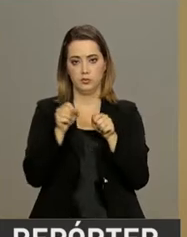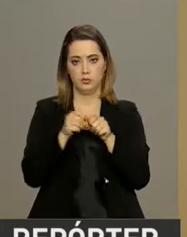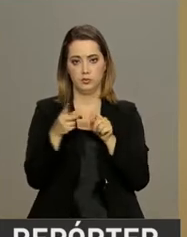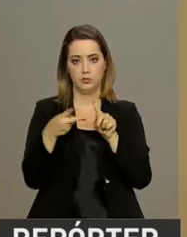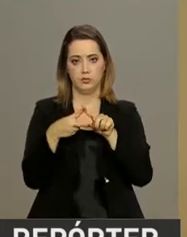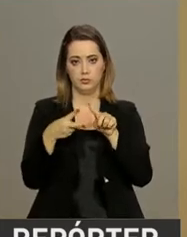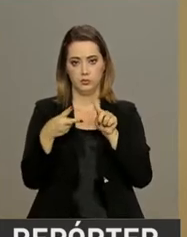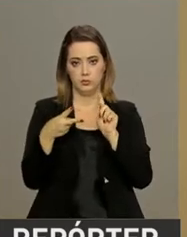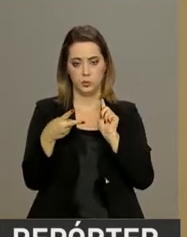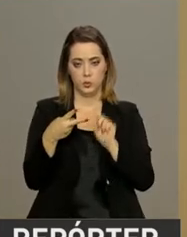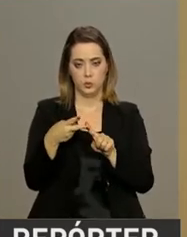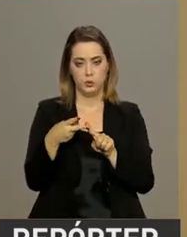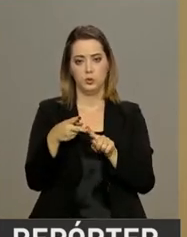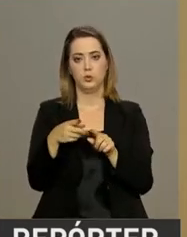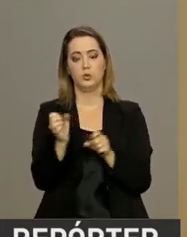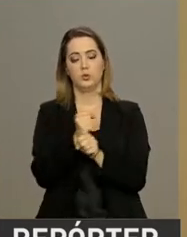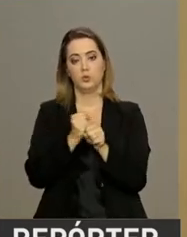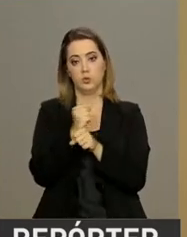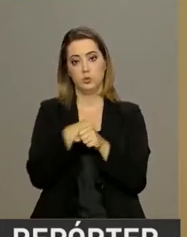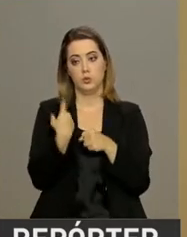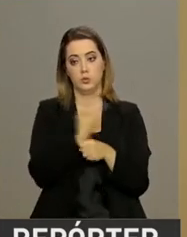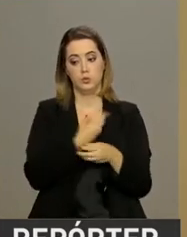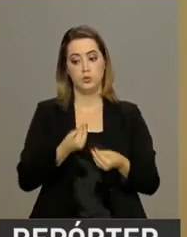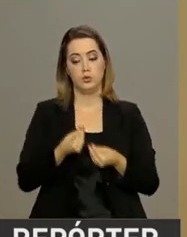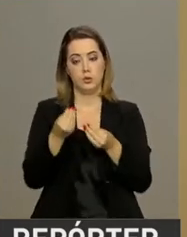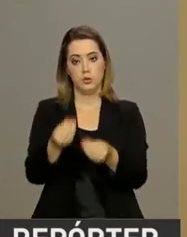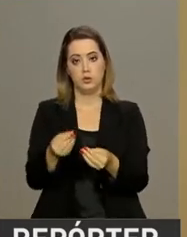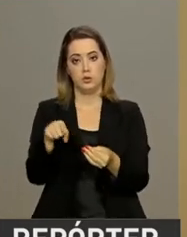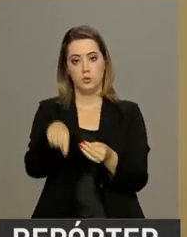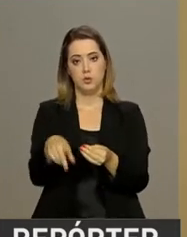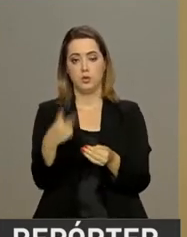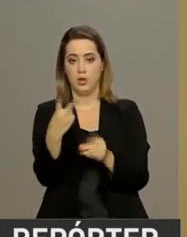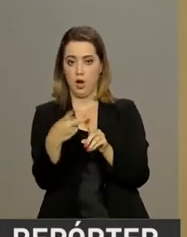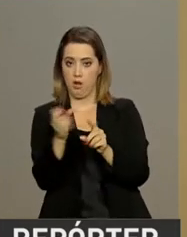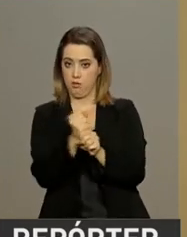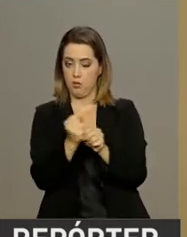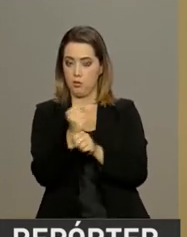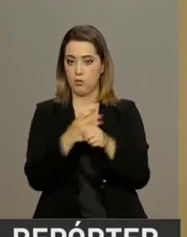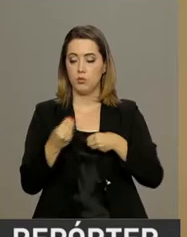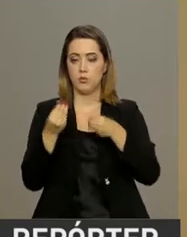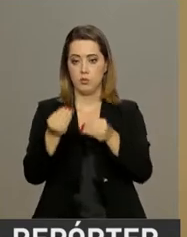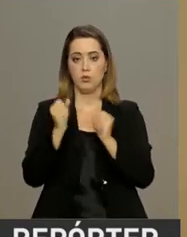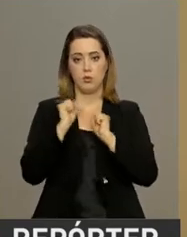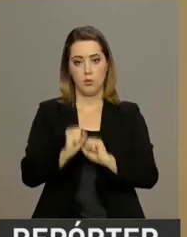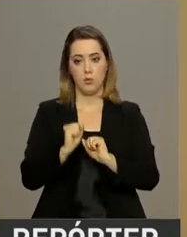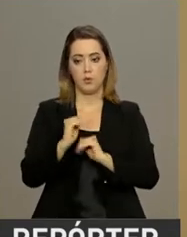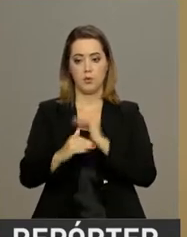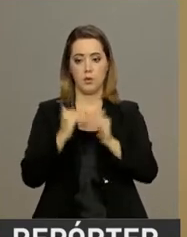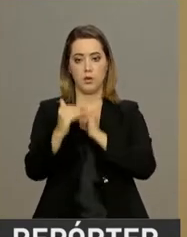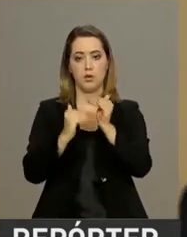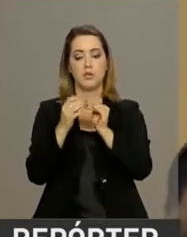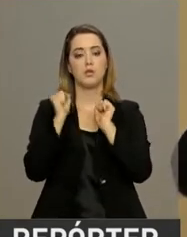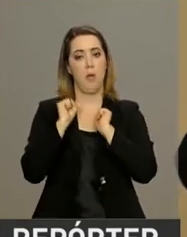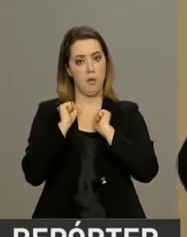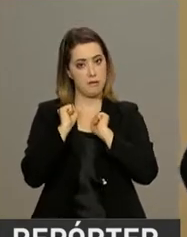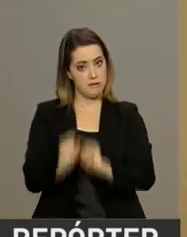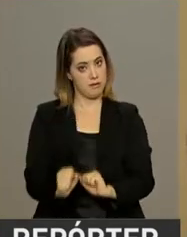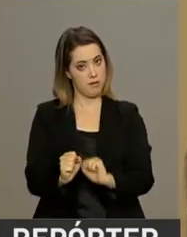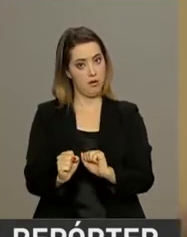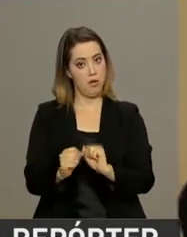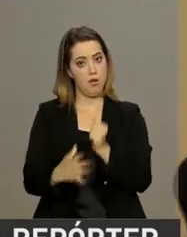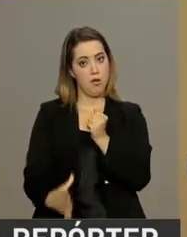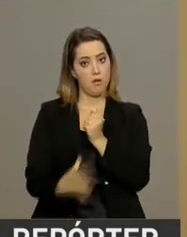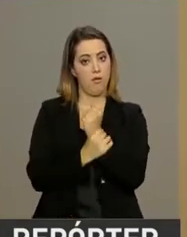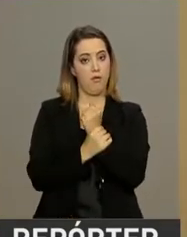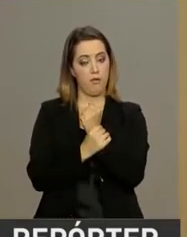2 anos. Em resumo, nós esperamos entregar este país daqui a 2 anos em condições de um crescimento sustentado,